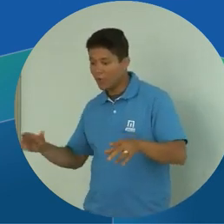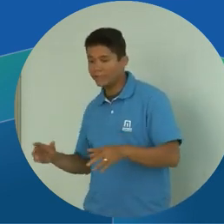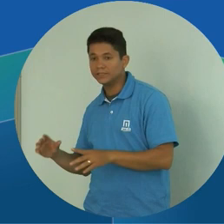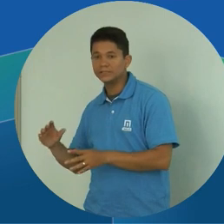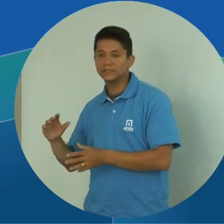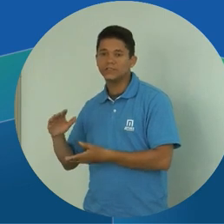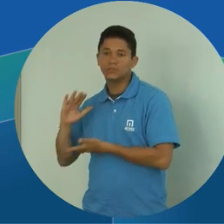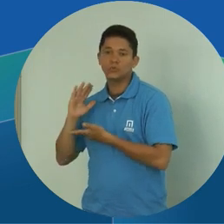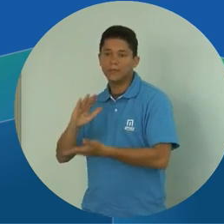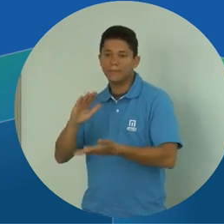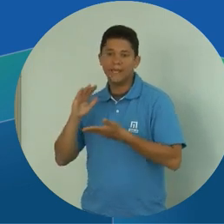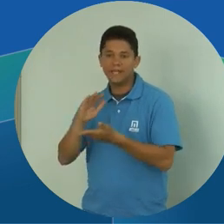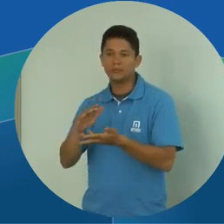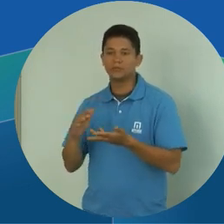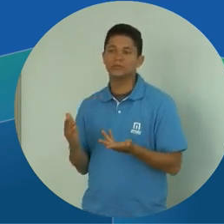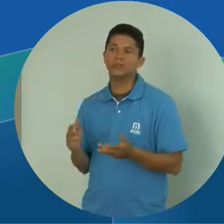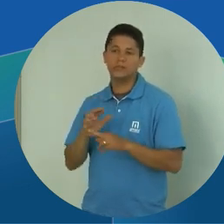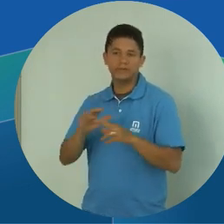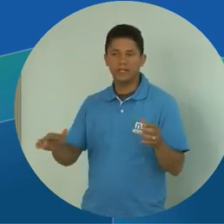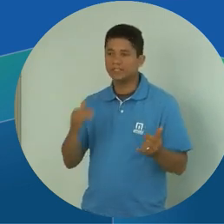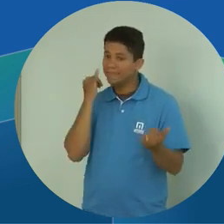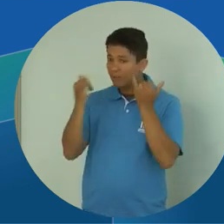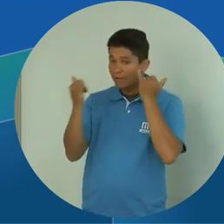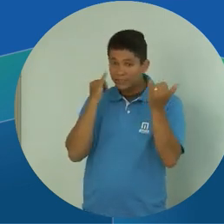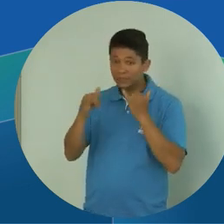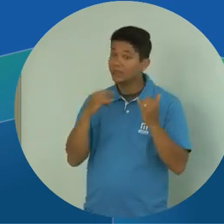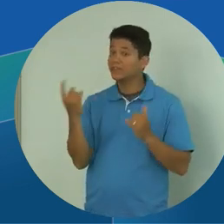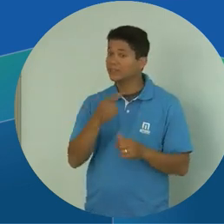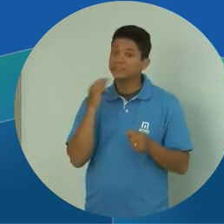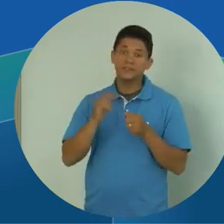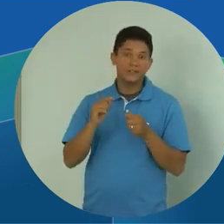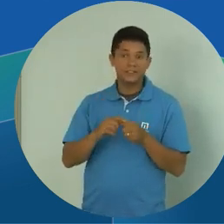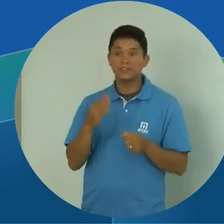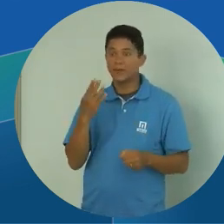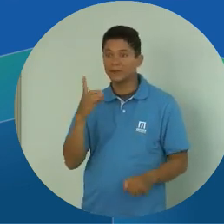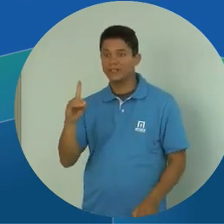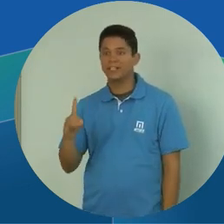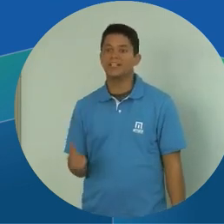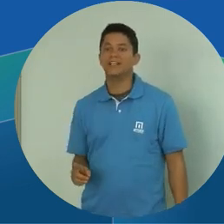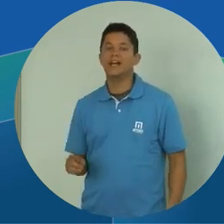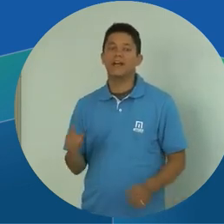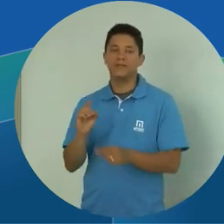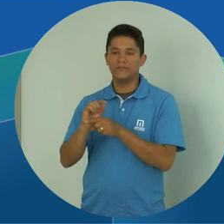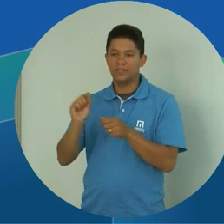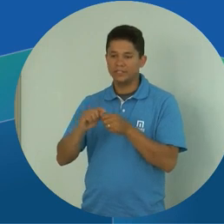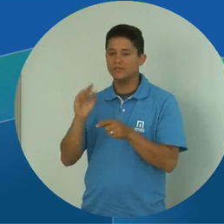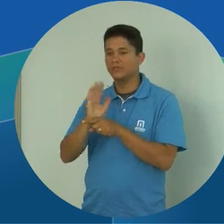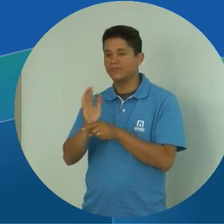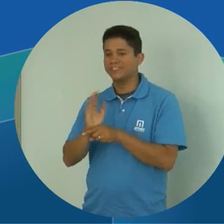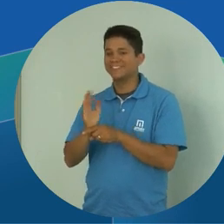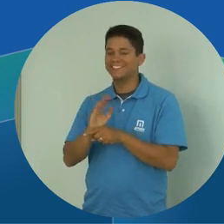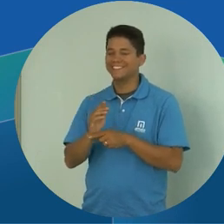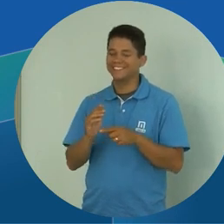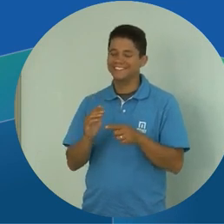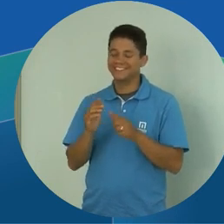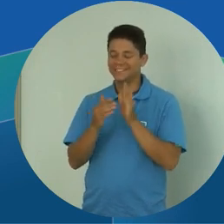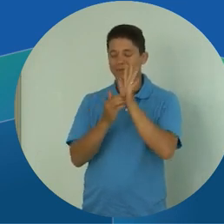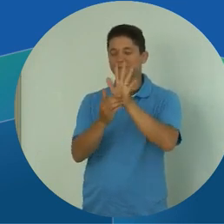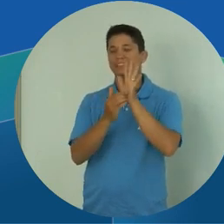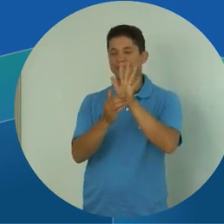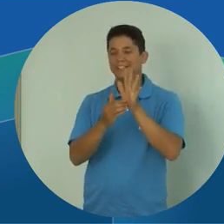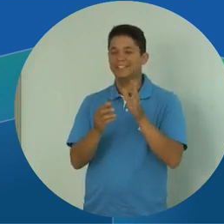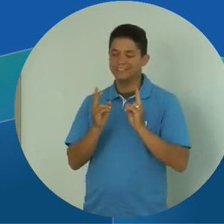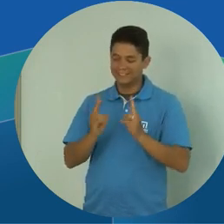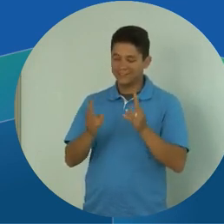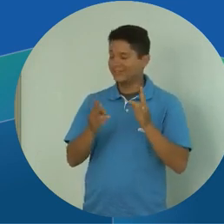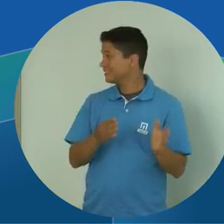com muitas informações, e a gente fez o 4D e tem um vídeo aí para mostrar. A sequência que é